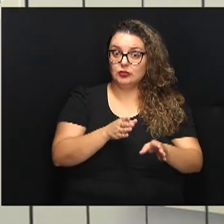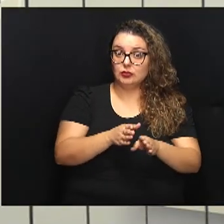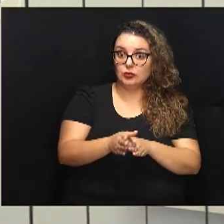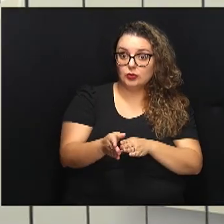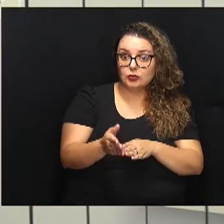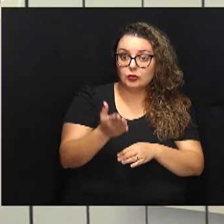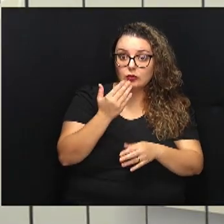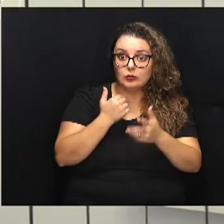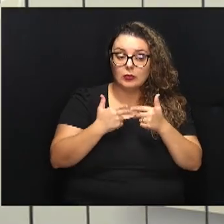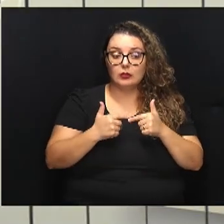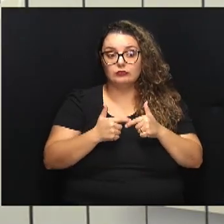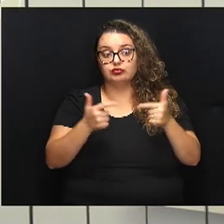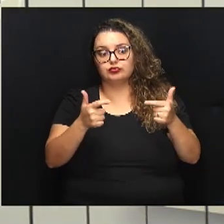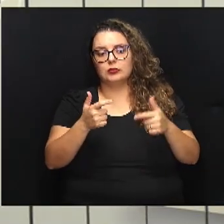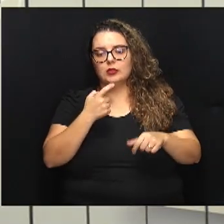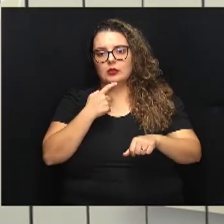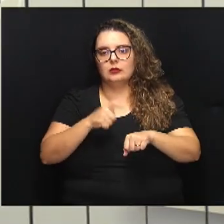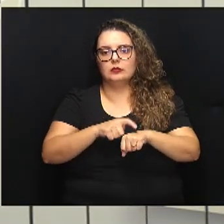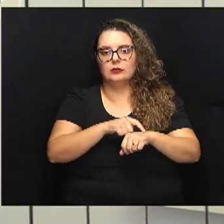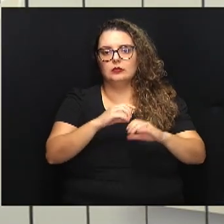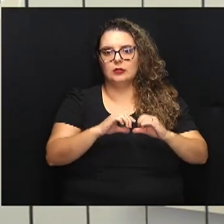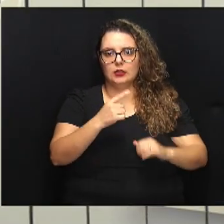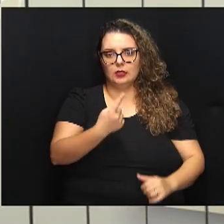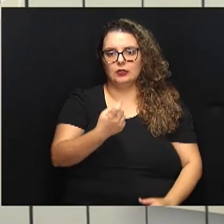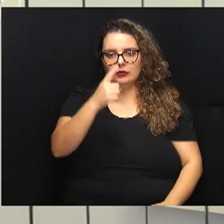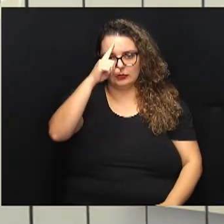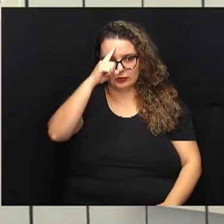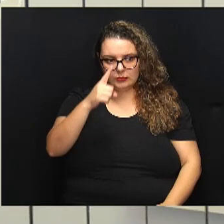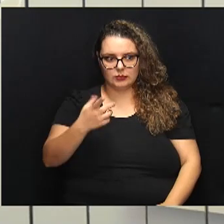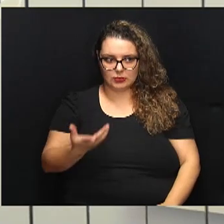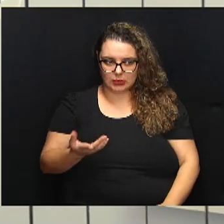comer muitos morangos do amor no mesmo dia, é por aí.